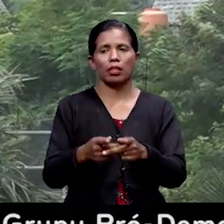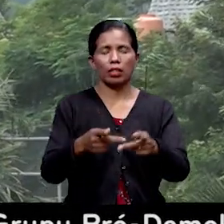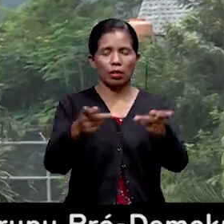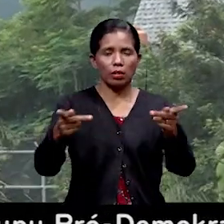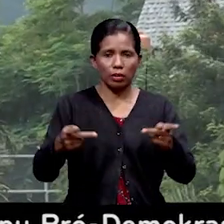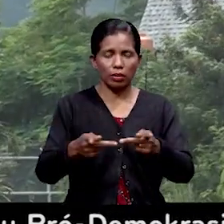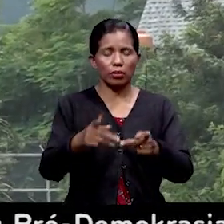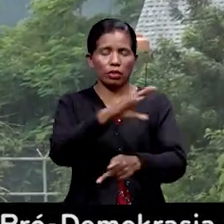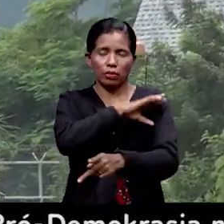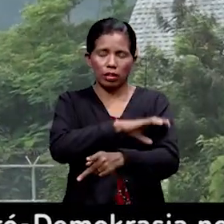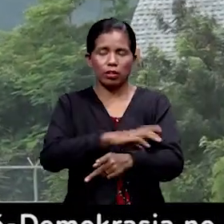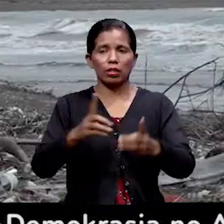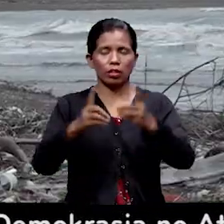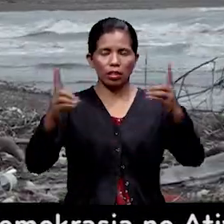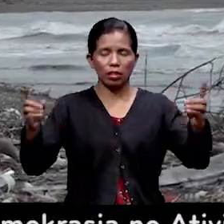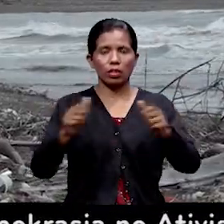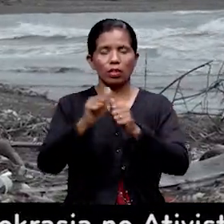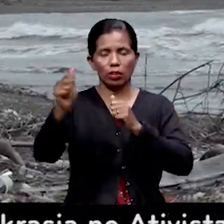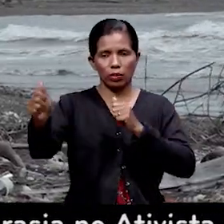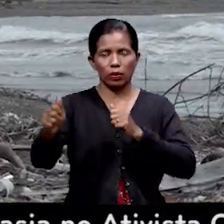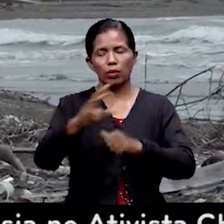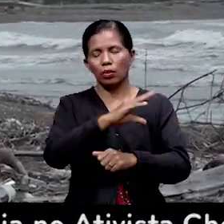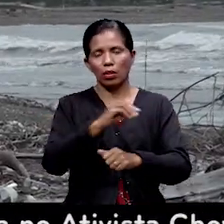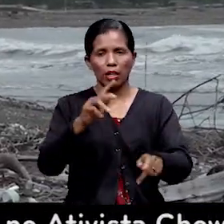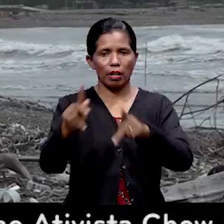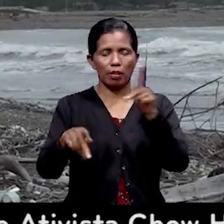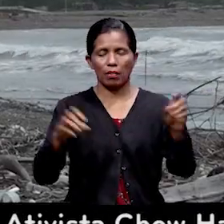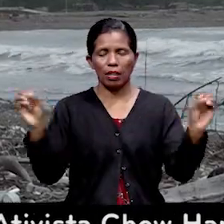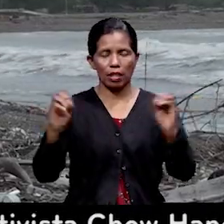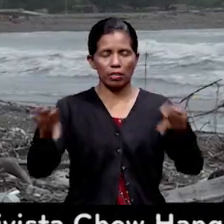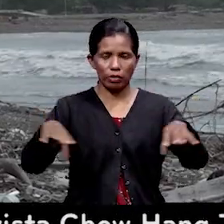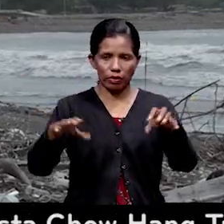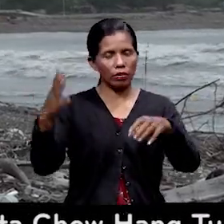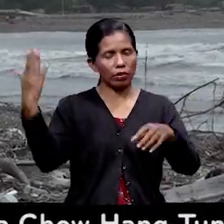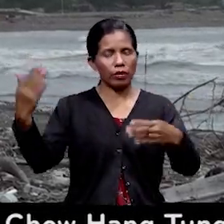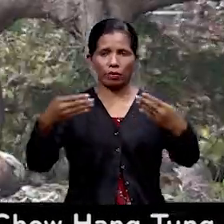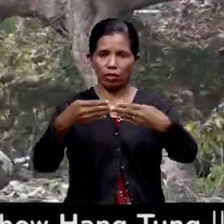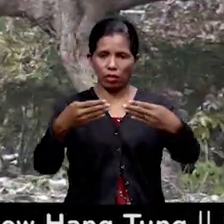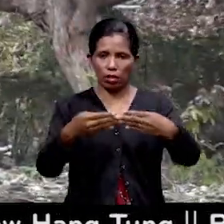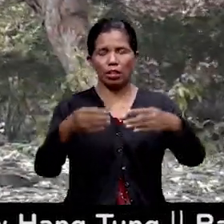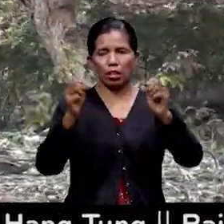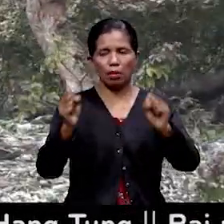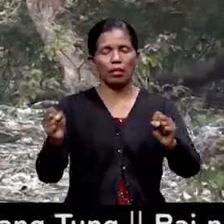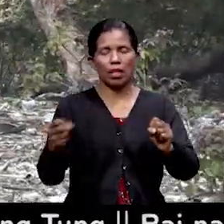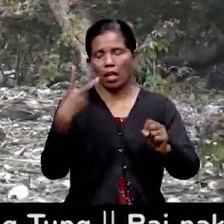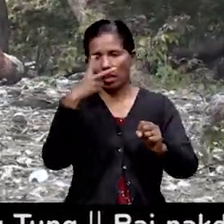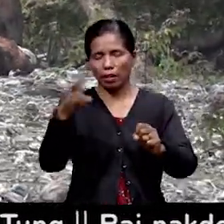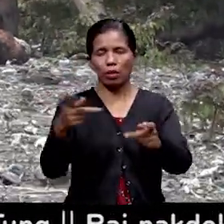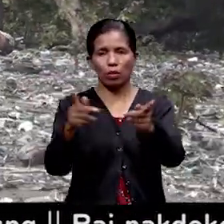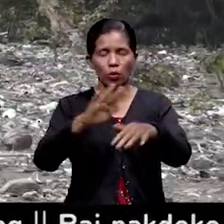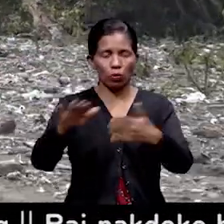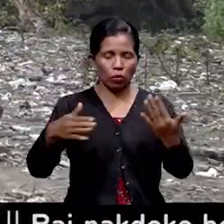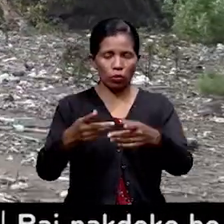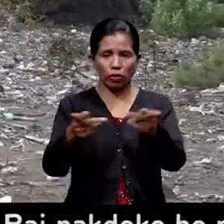e a fronteira, ou distância, do Okmalu, nomos, menos, pessoal, segurança, e a fronteira, no Nela, Bele, cobre, ruto, área, fronteira,